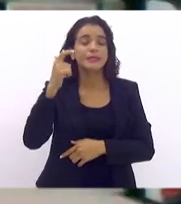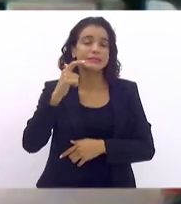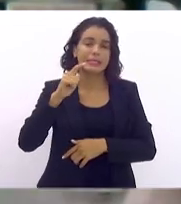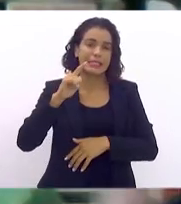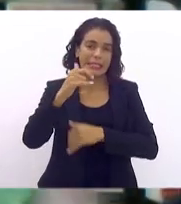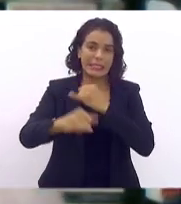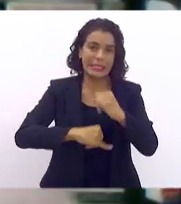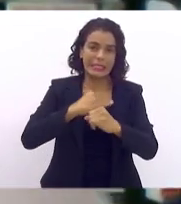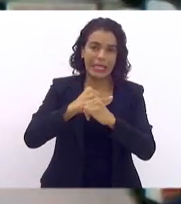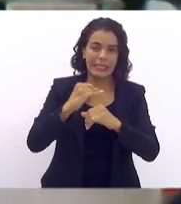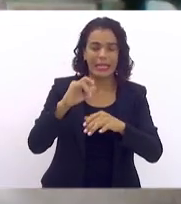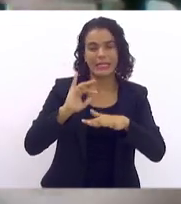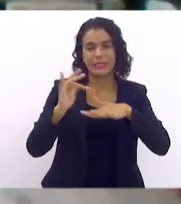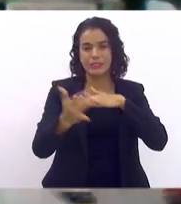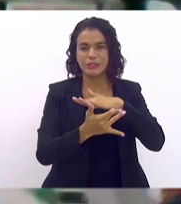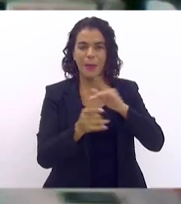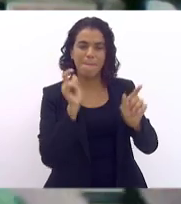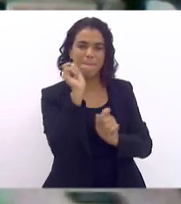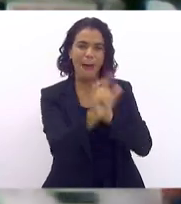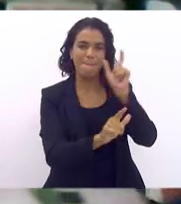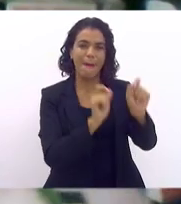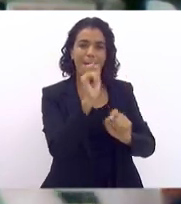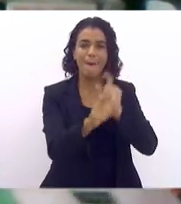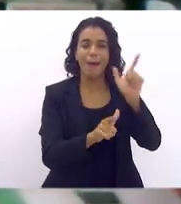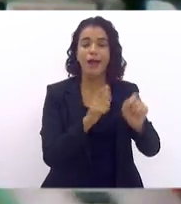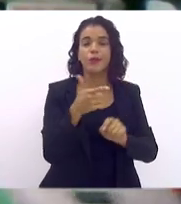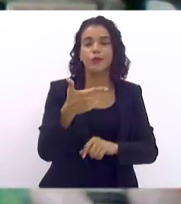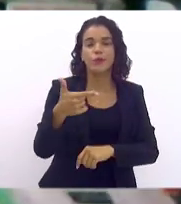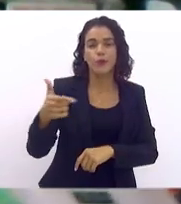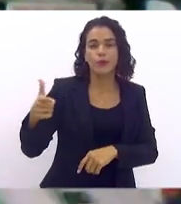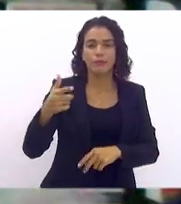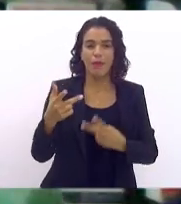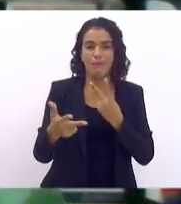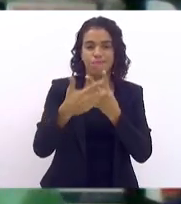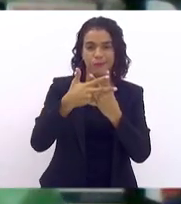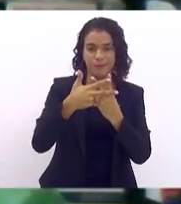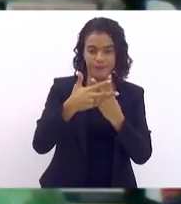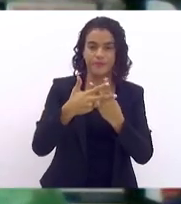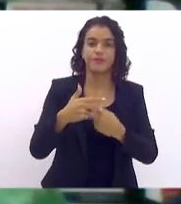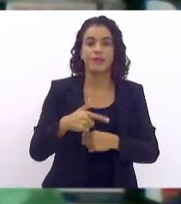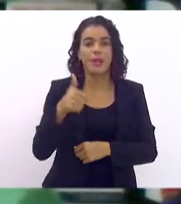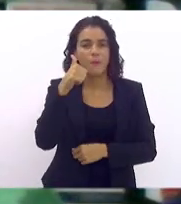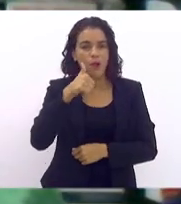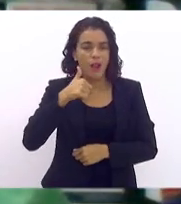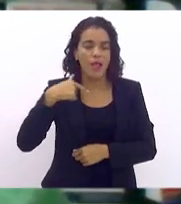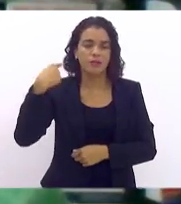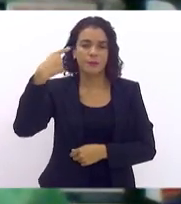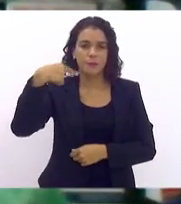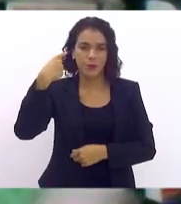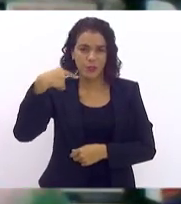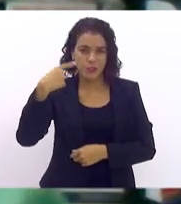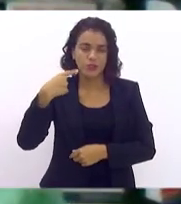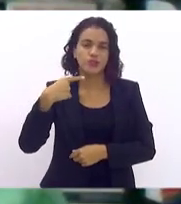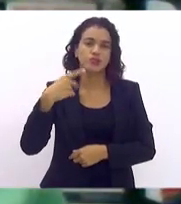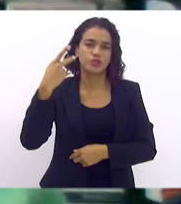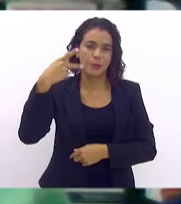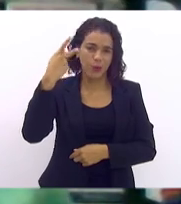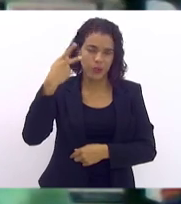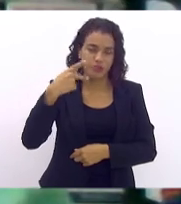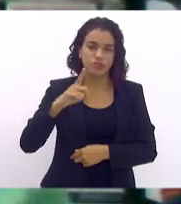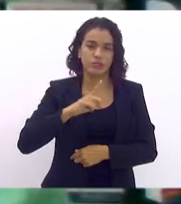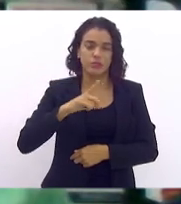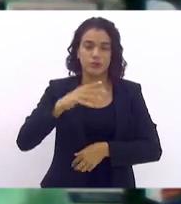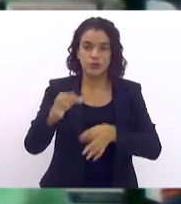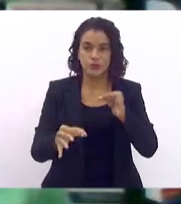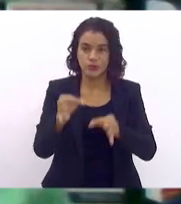Então, essas coisas de xingamentos contra mulheres, podem ser mulheres que estão na política, no judiciário, mulheres comuns mesmo, a gente vê.